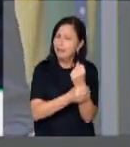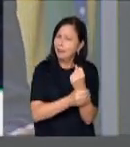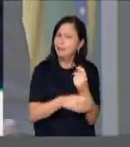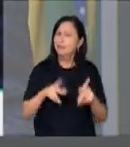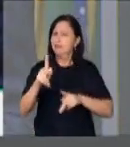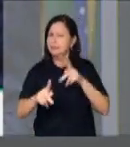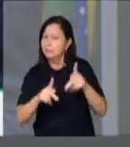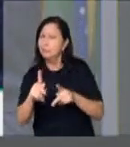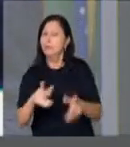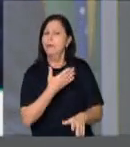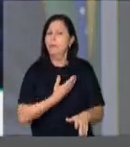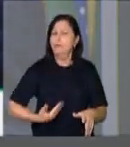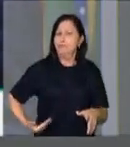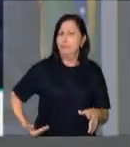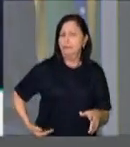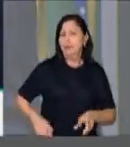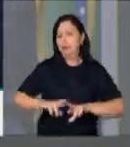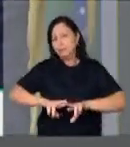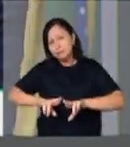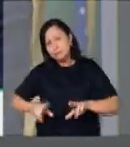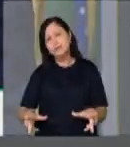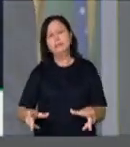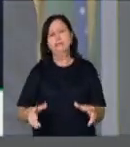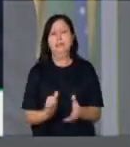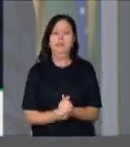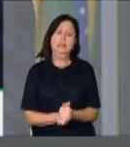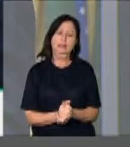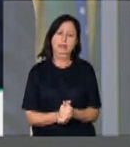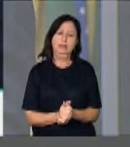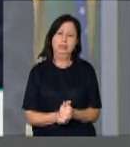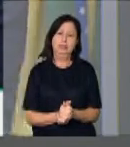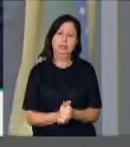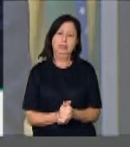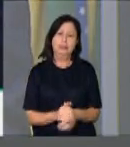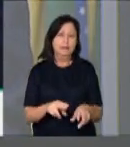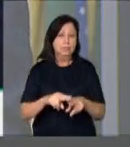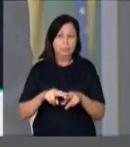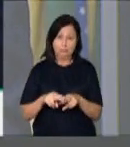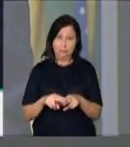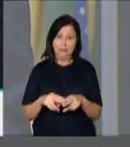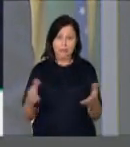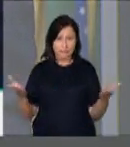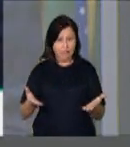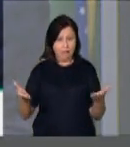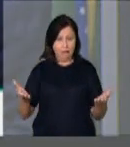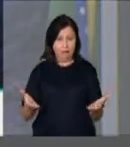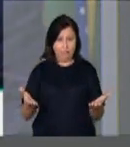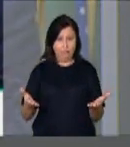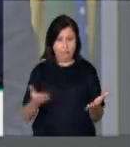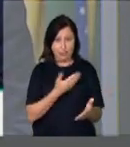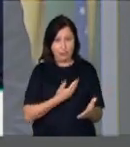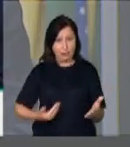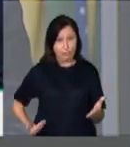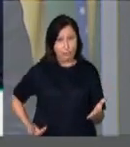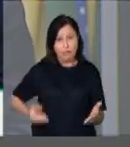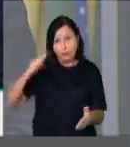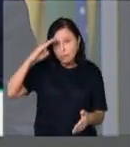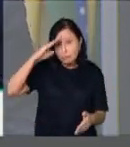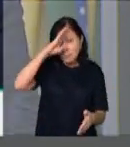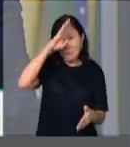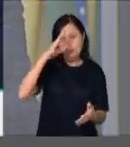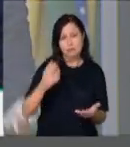eu tô está se desenhando é isso o que está se desenhando no seu governo é que quem vai assumir